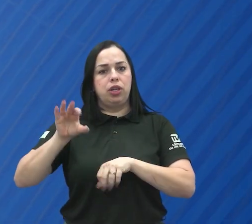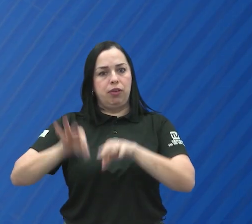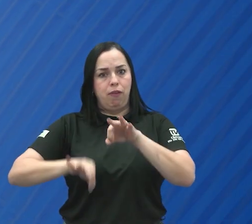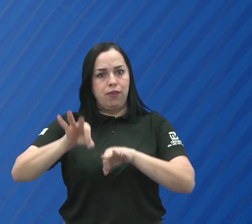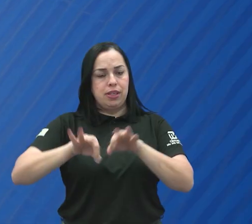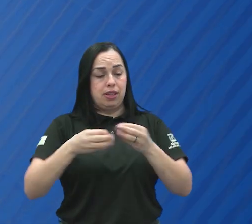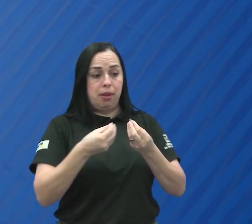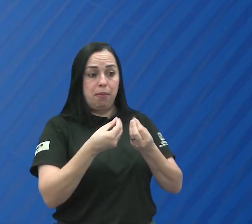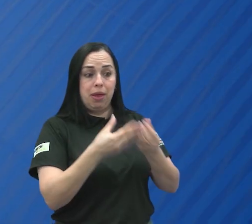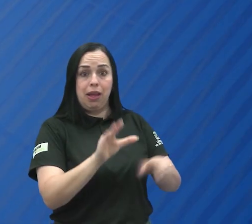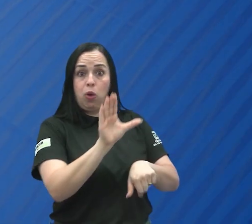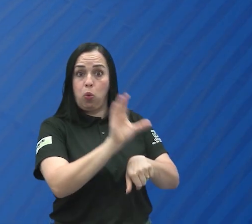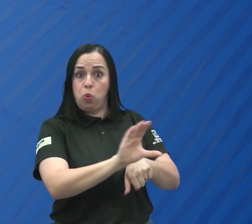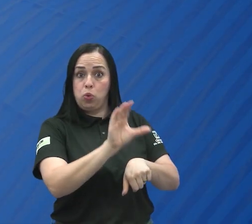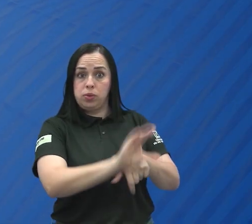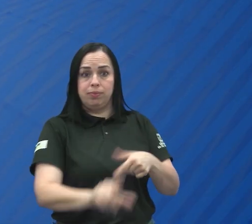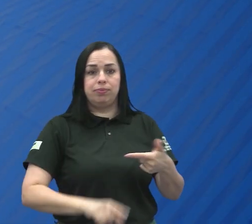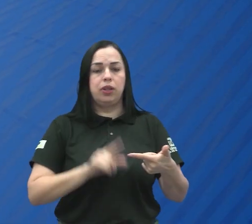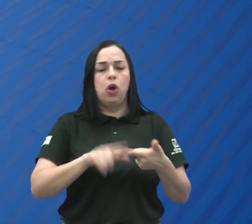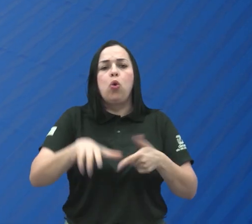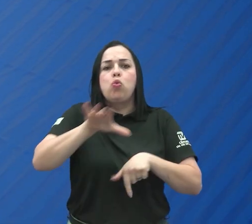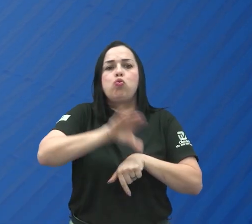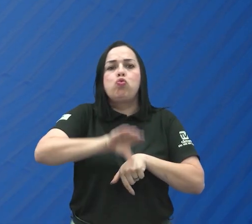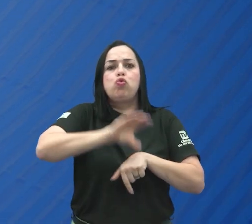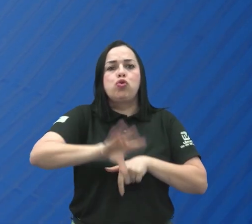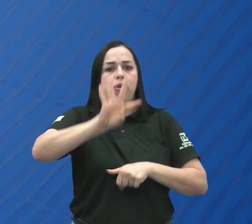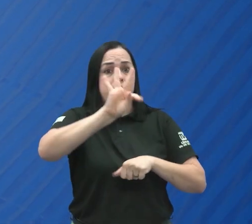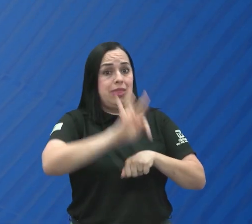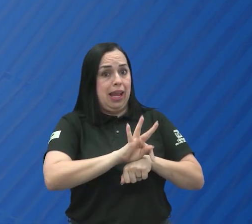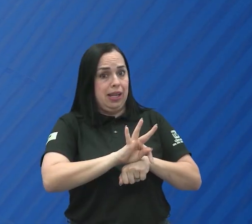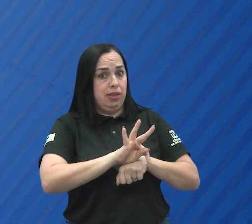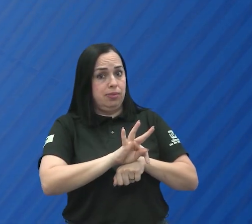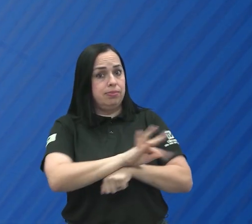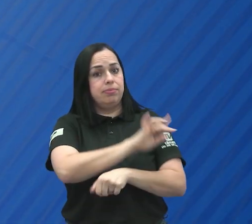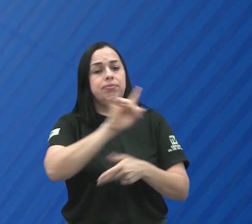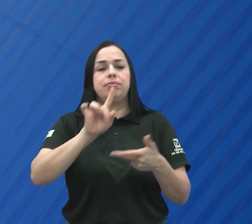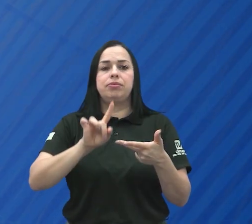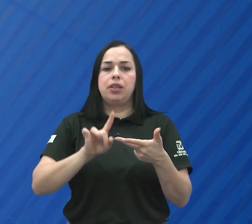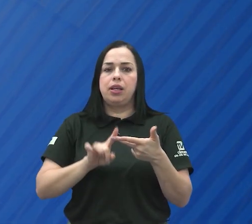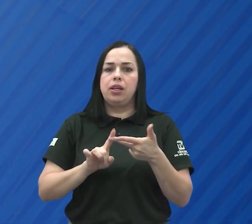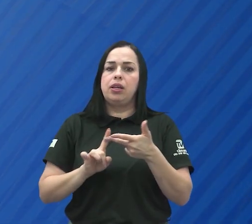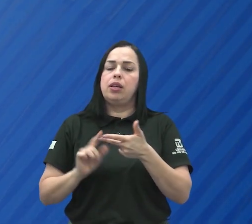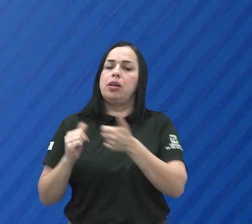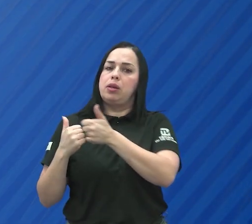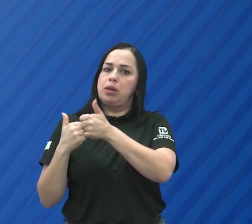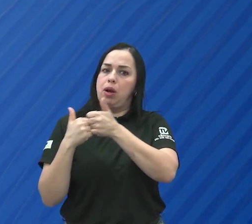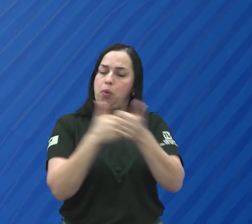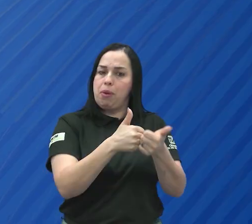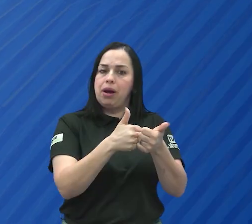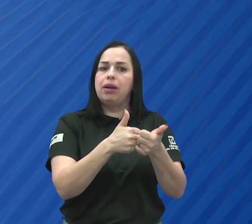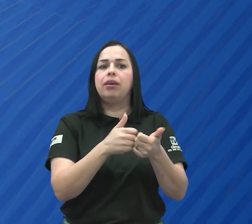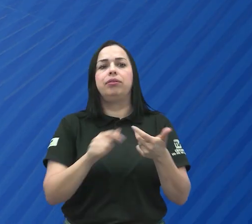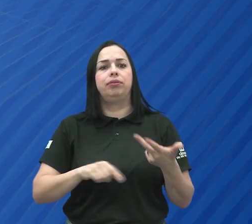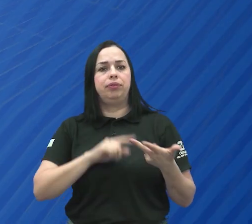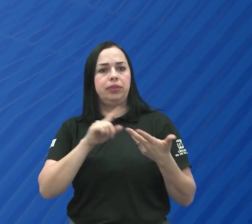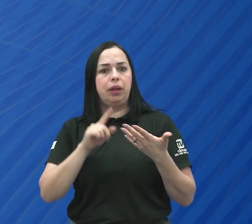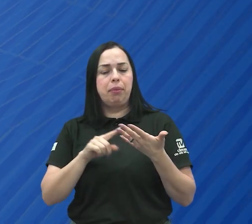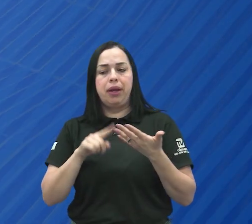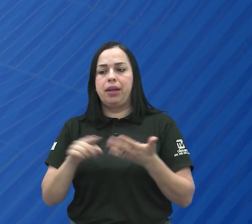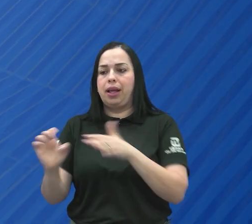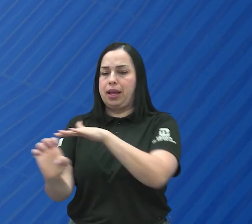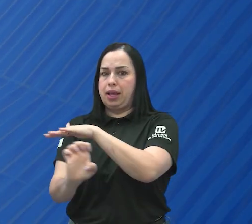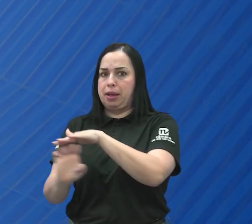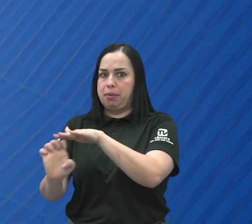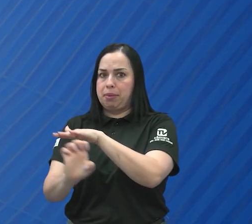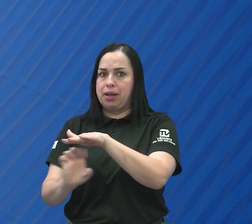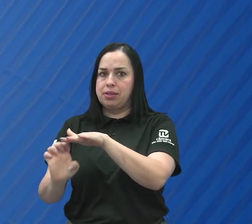de oficinas de capacitação profissional, oferta de cursos técnicos e profissionalizantes, além do estabelecimento de